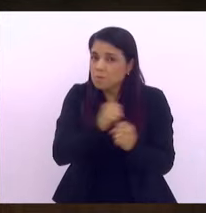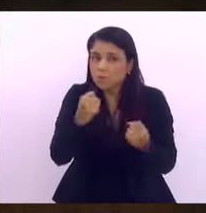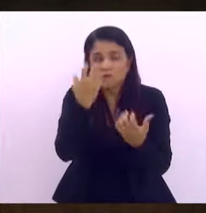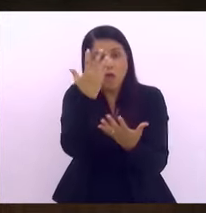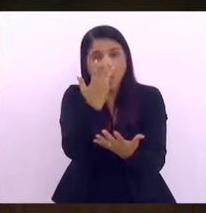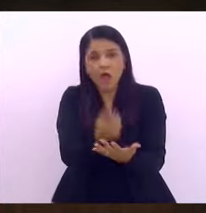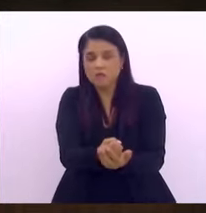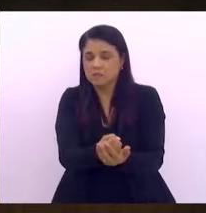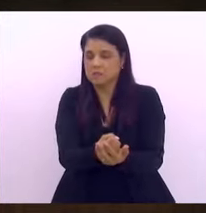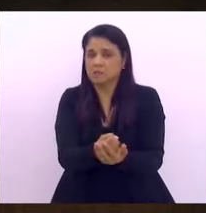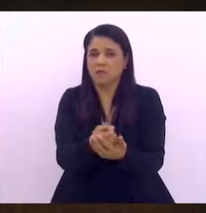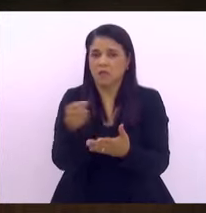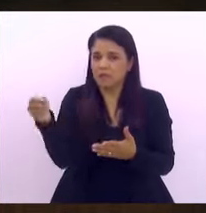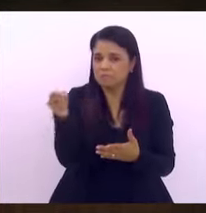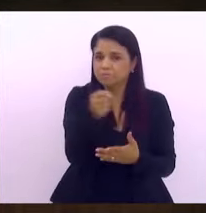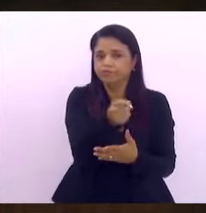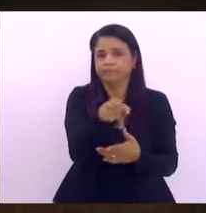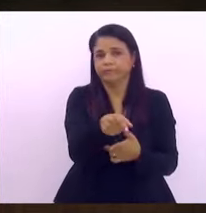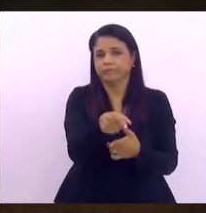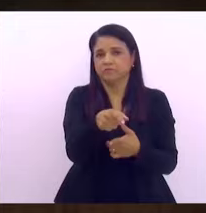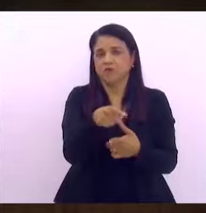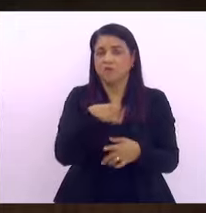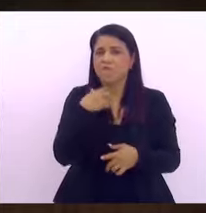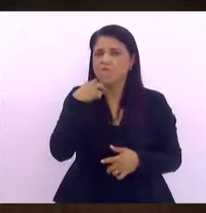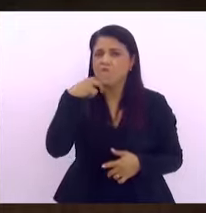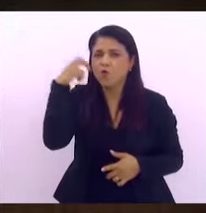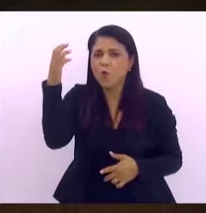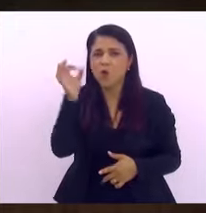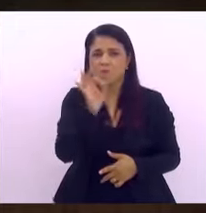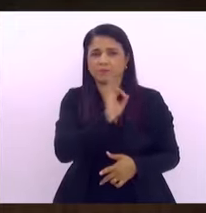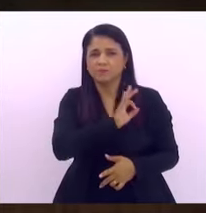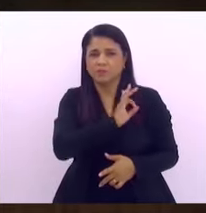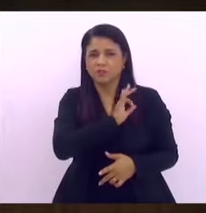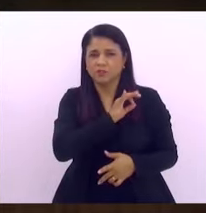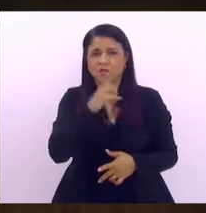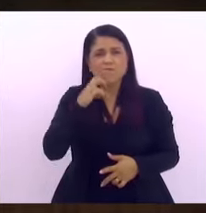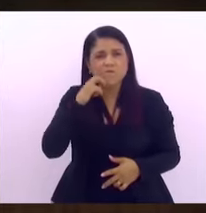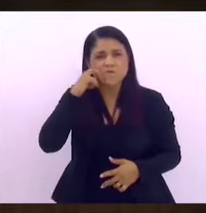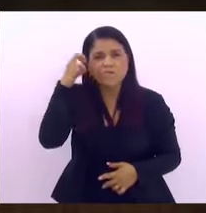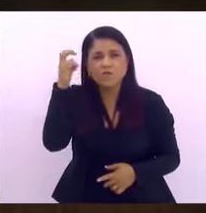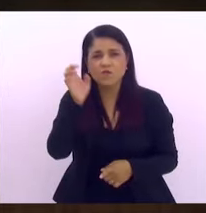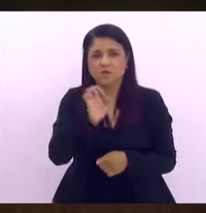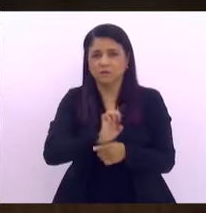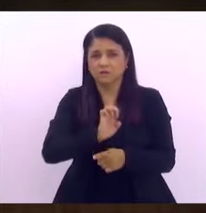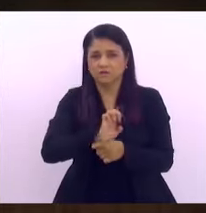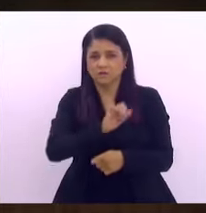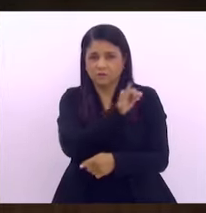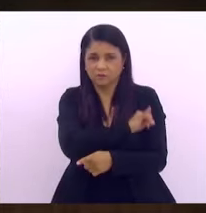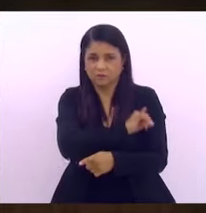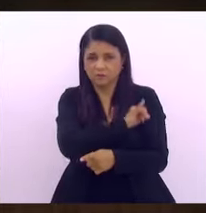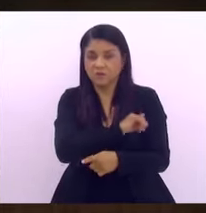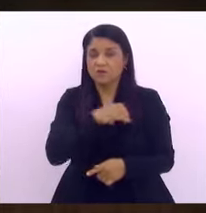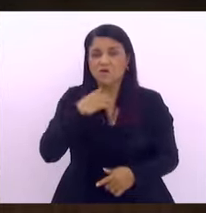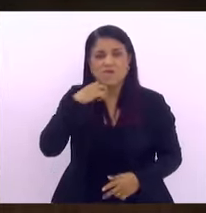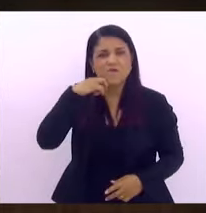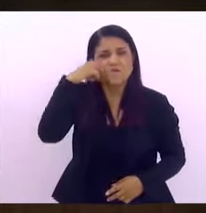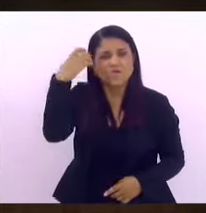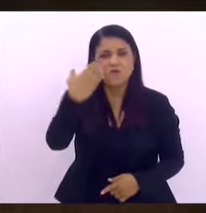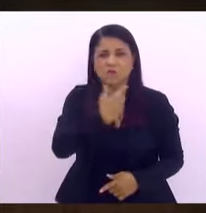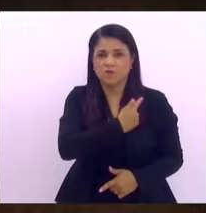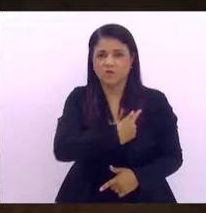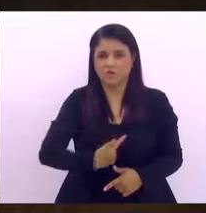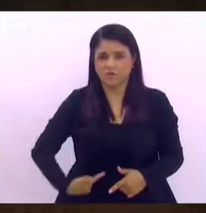é uma vergonha para as polícias do Rio de Janeiro, uma vergonha para o Estado do Rio de Janeiro, uma vergonha para o governo do Estado do Rio de